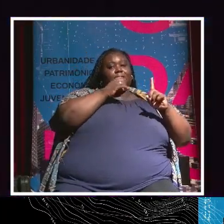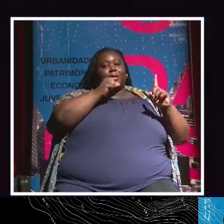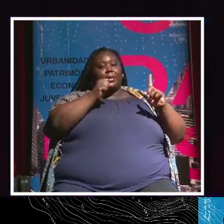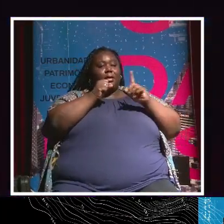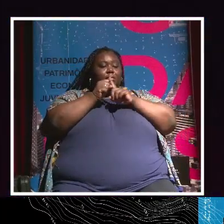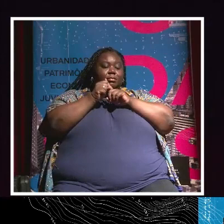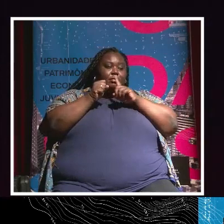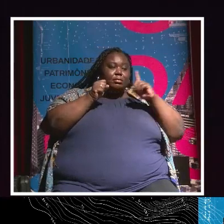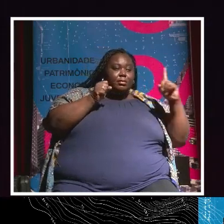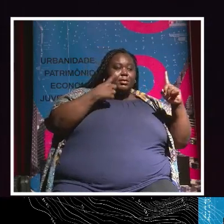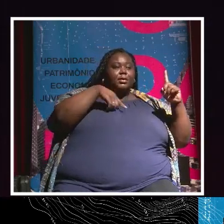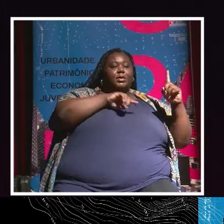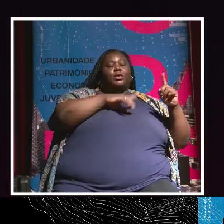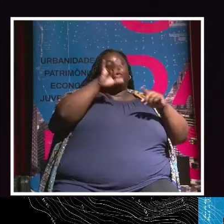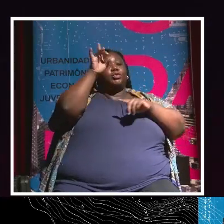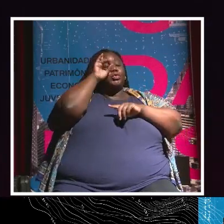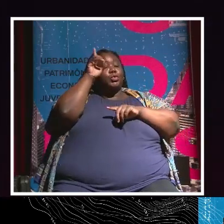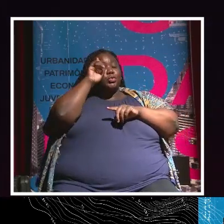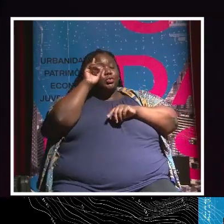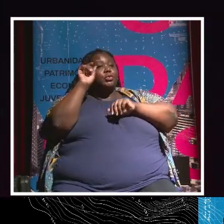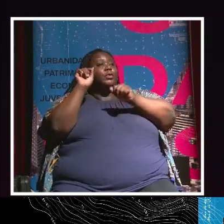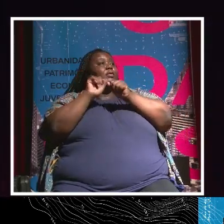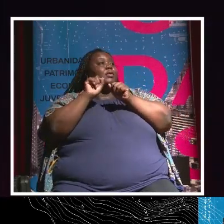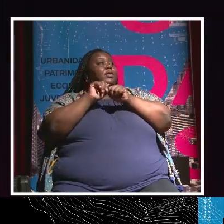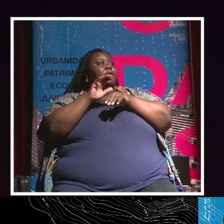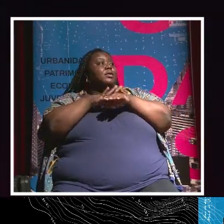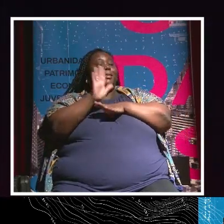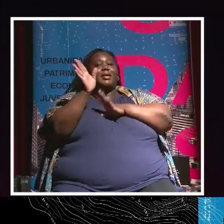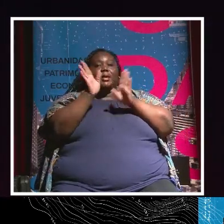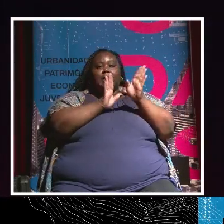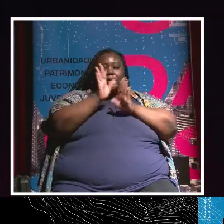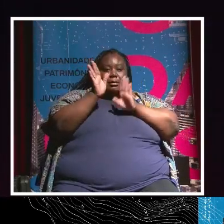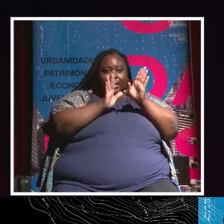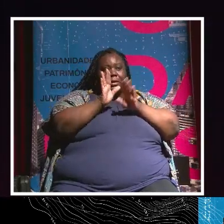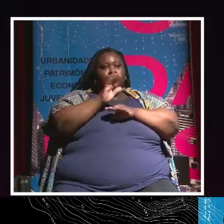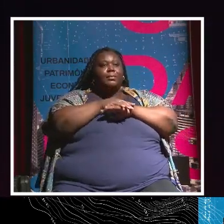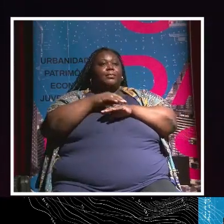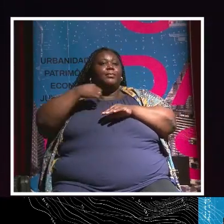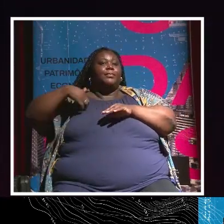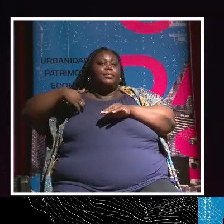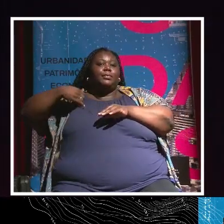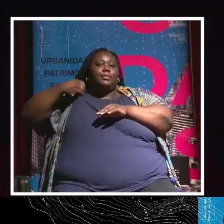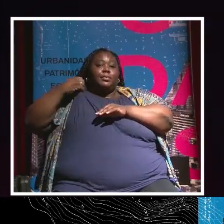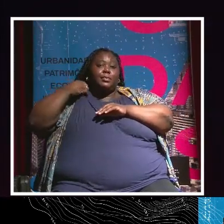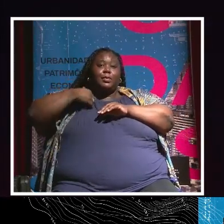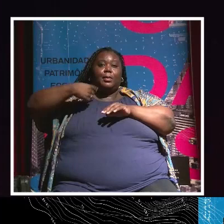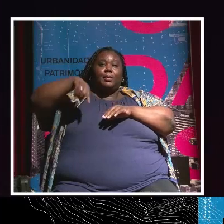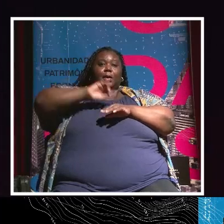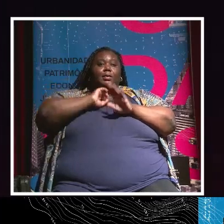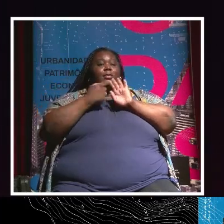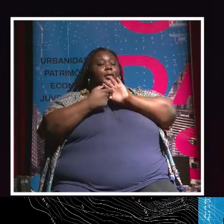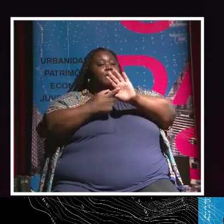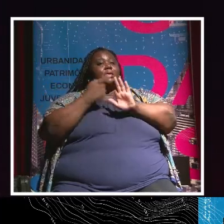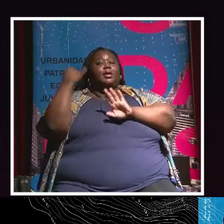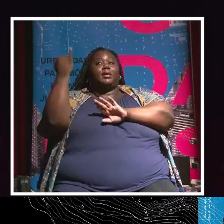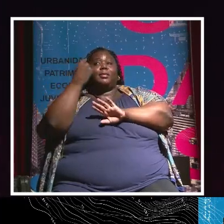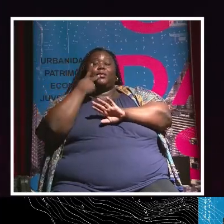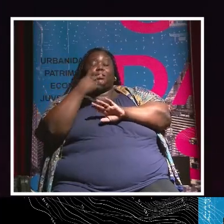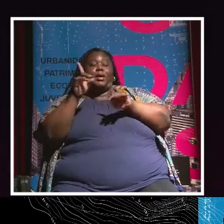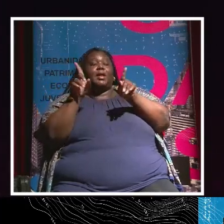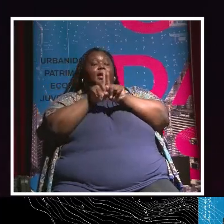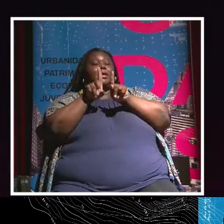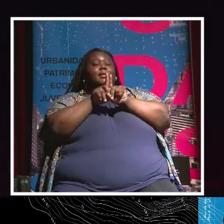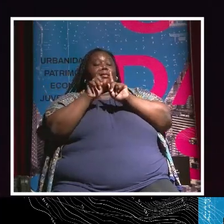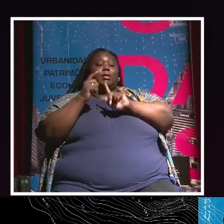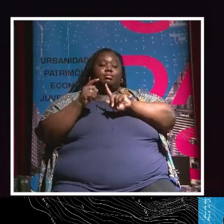como a gente tem cada dia mais... como a gente vem trazendo acessibilidade para as nossas apresentações, é importante também falar fora do